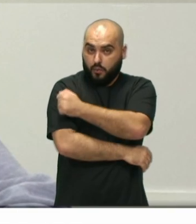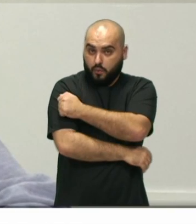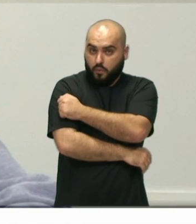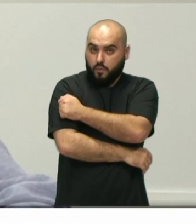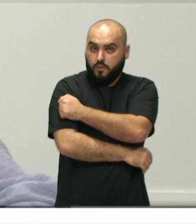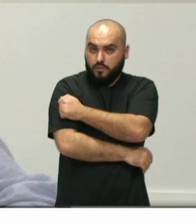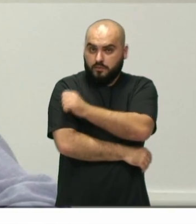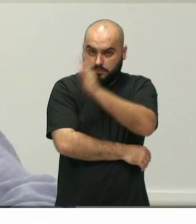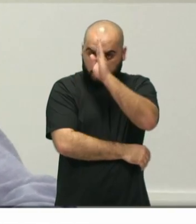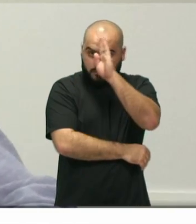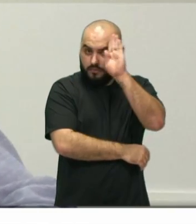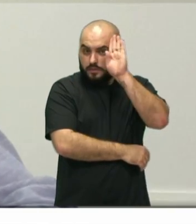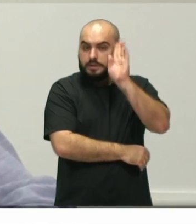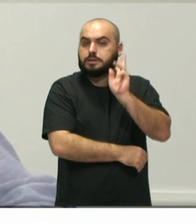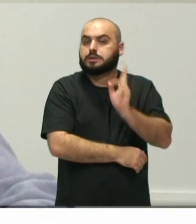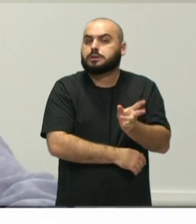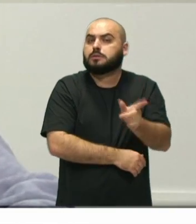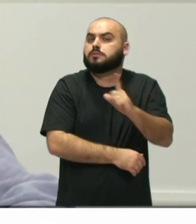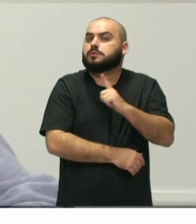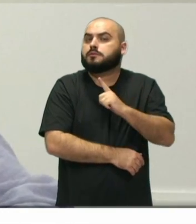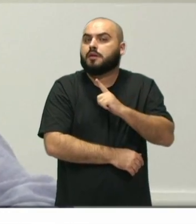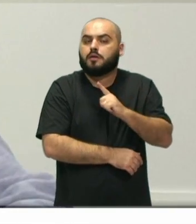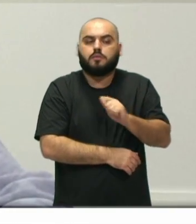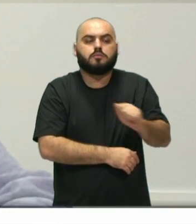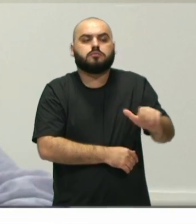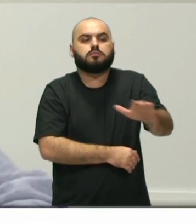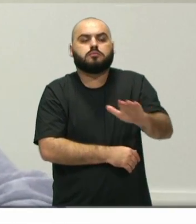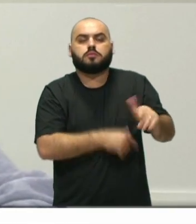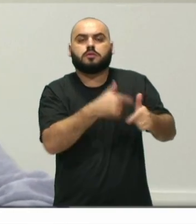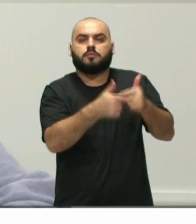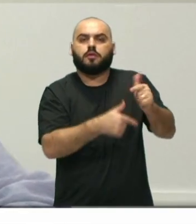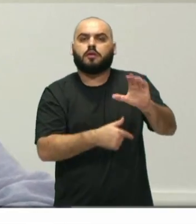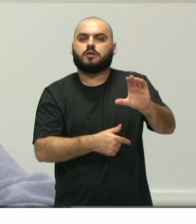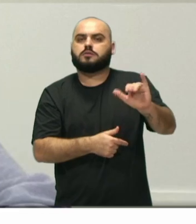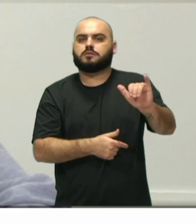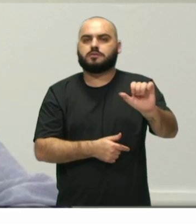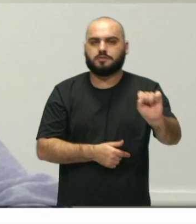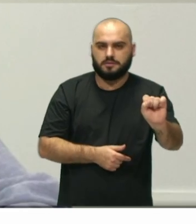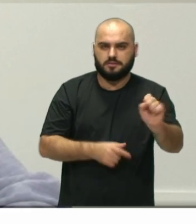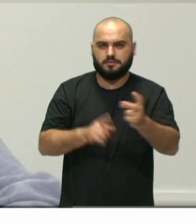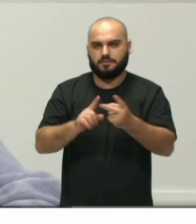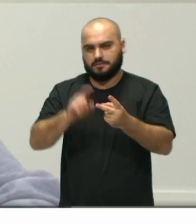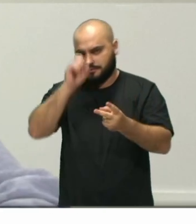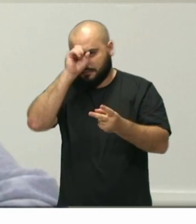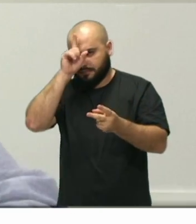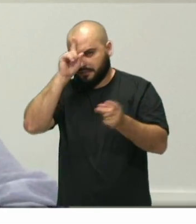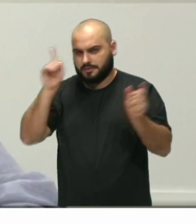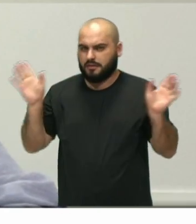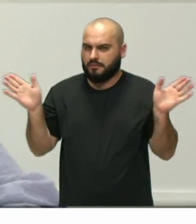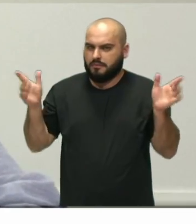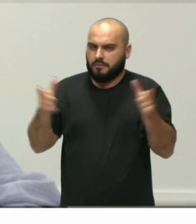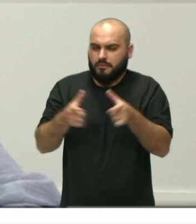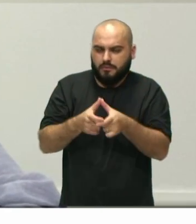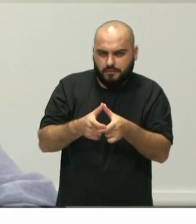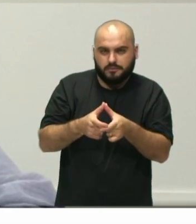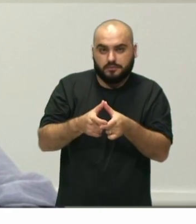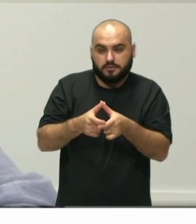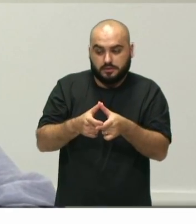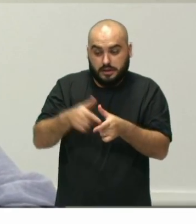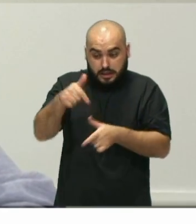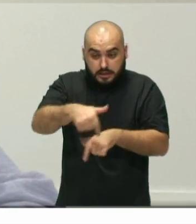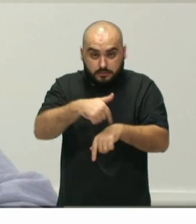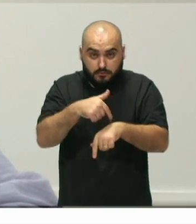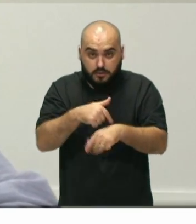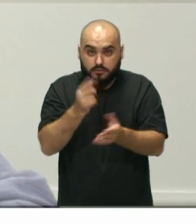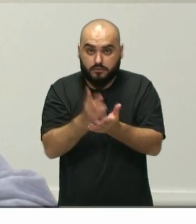para trabalhar nas nossas unidades de saúde, no nosso CIS, no nosso Hospital Marieta, no Hospital Pequeno Anjo, e continuam nesse momento prestando esse